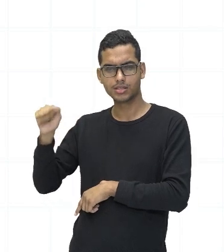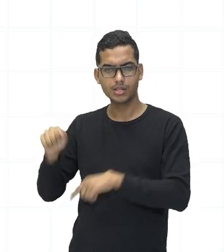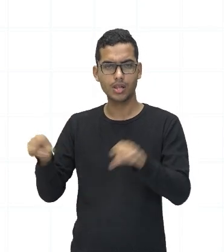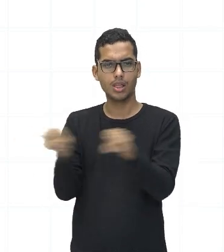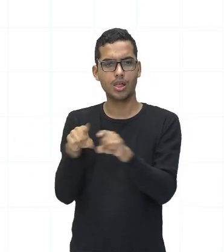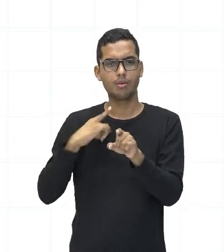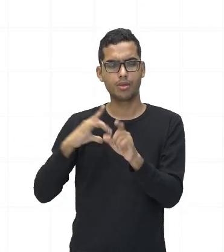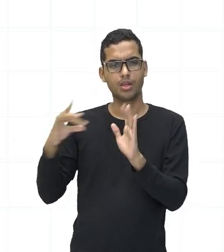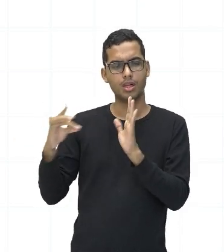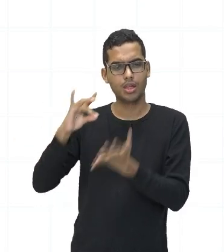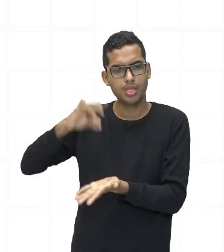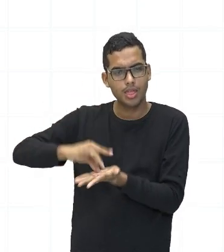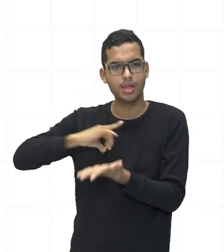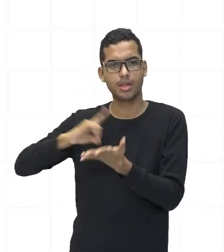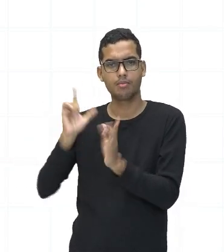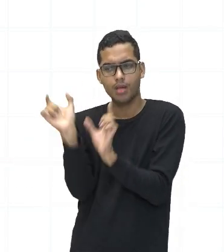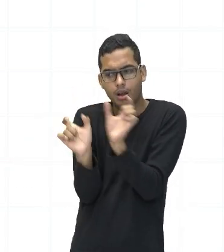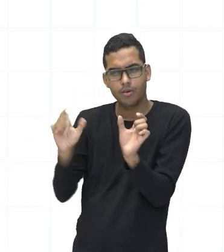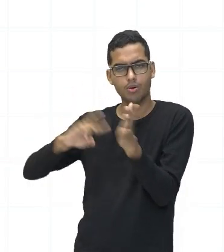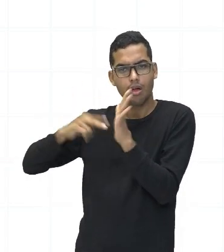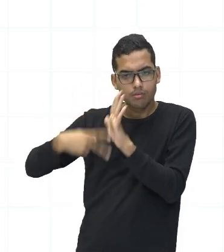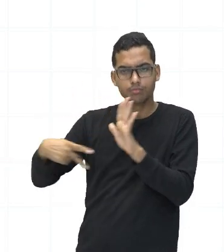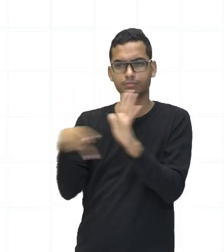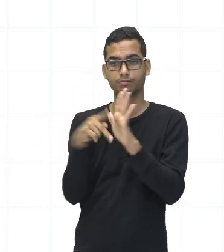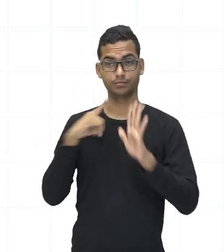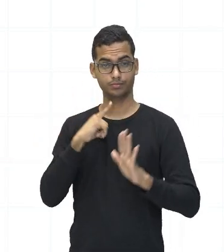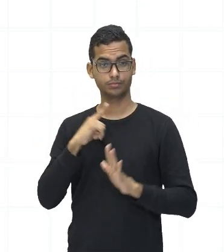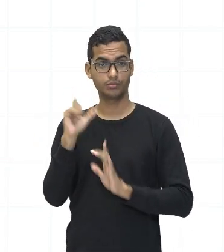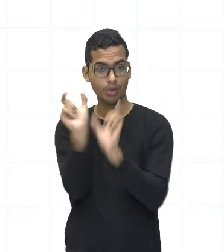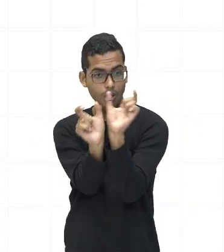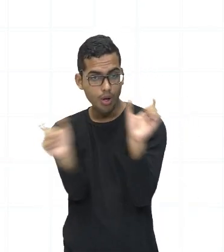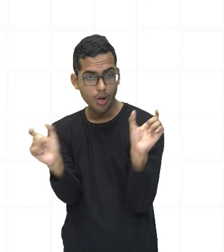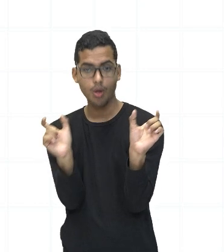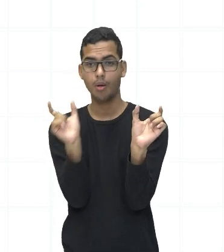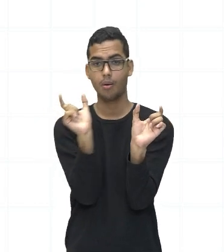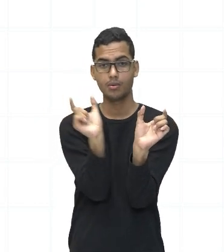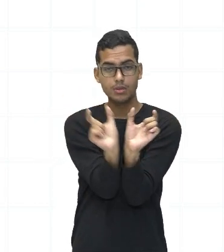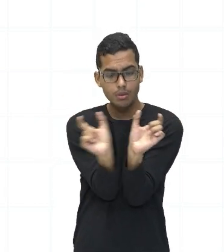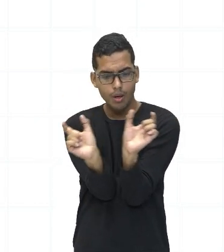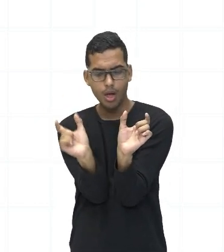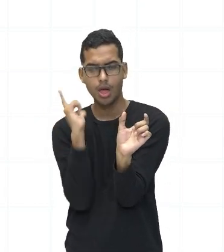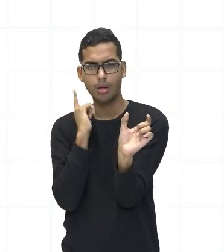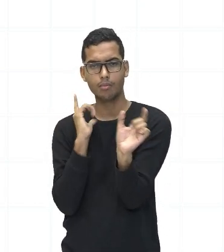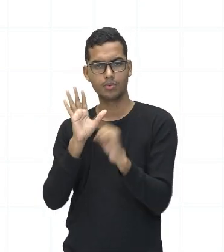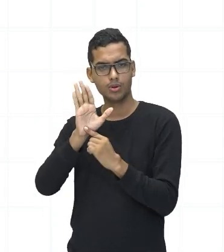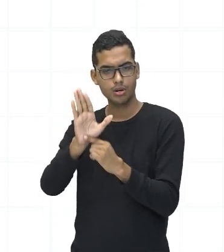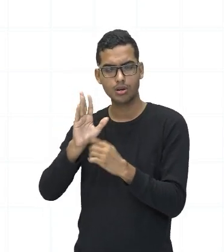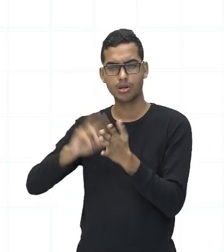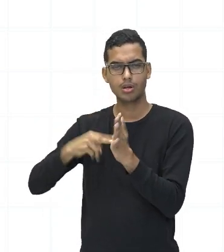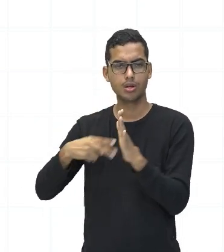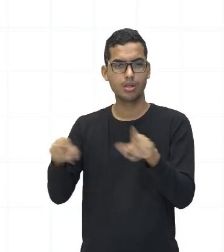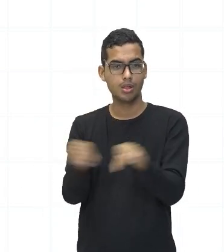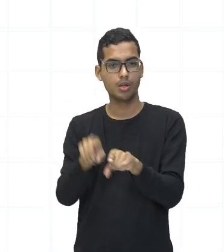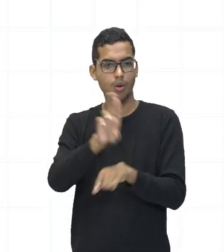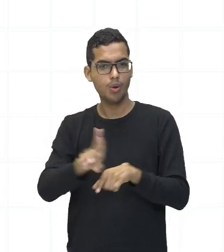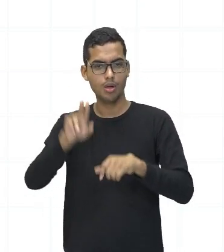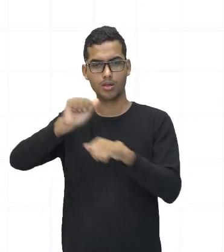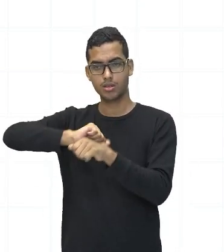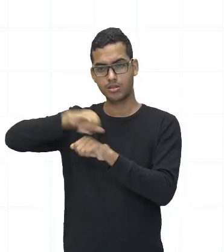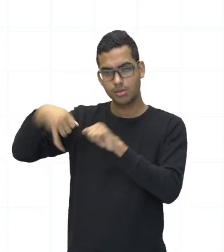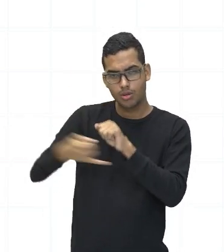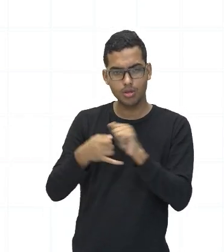a mensagem ali, com poucas palavras, do todo que se quer significar, não é? Utiliza adjetivos